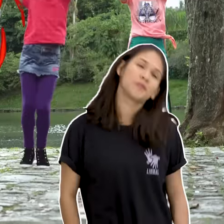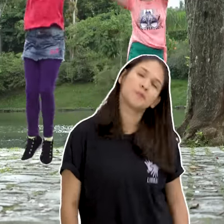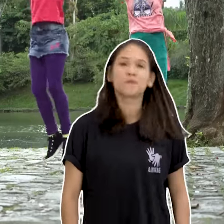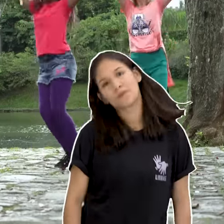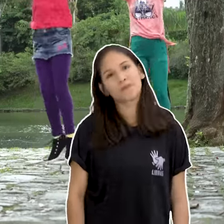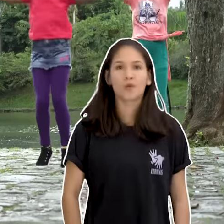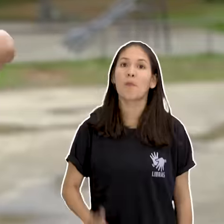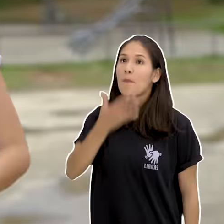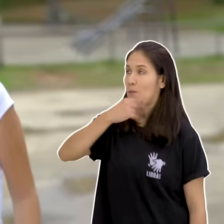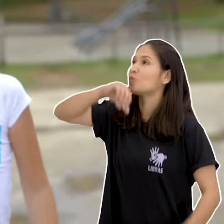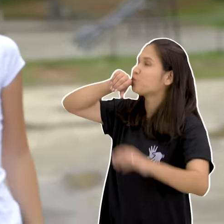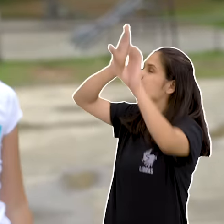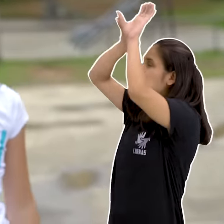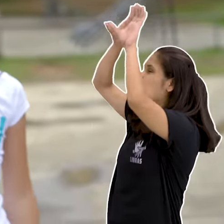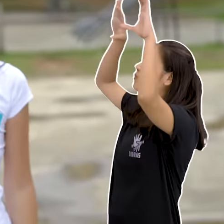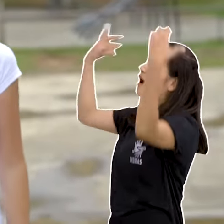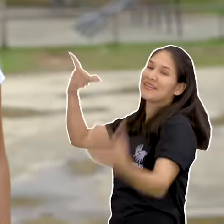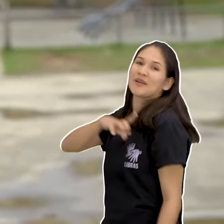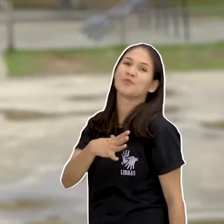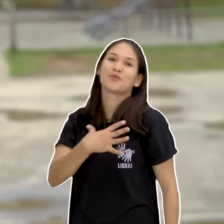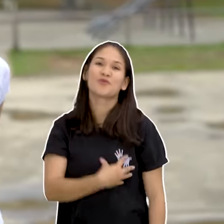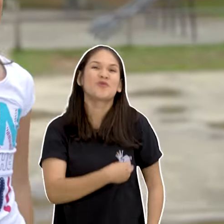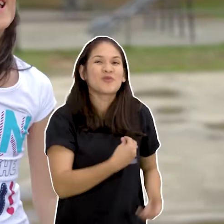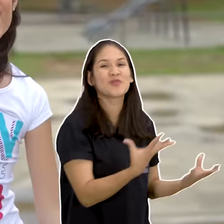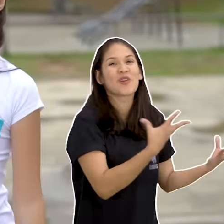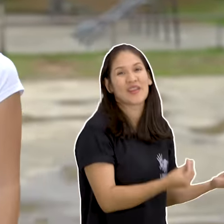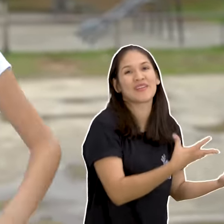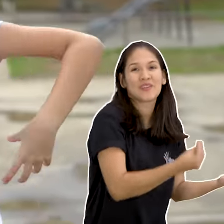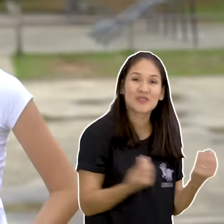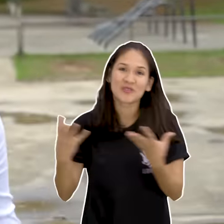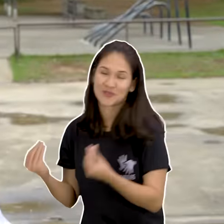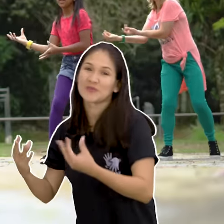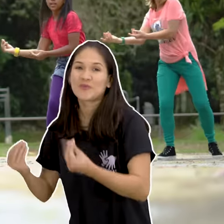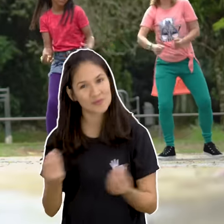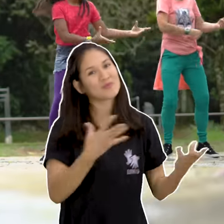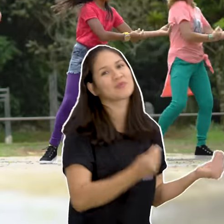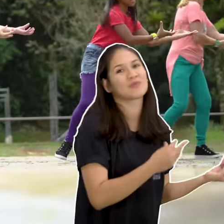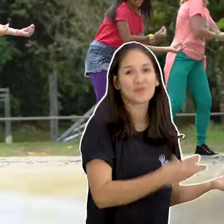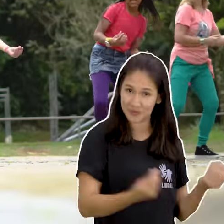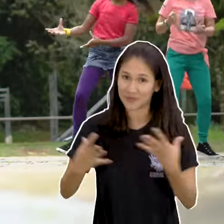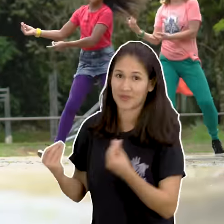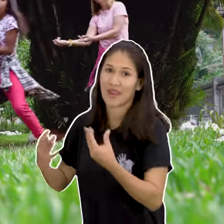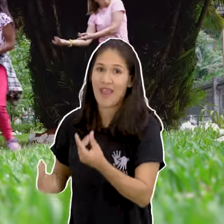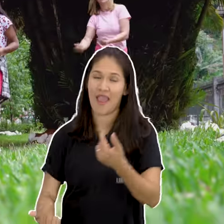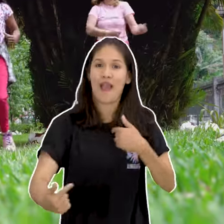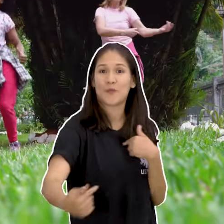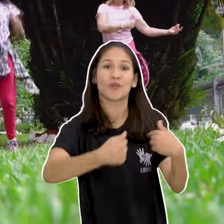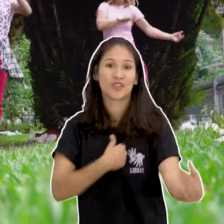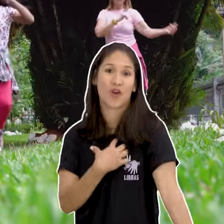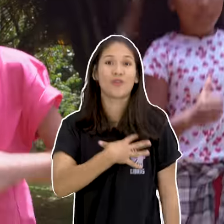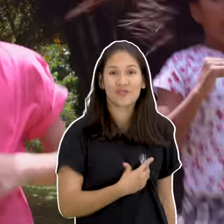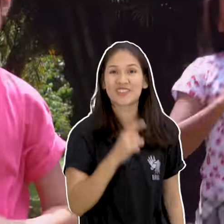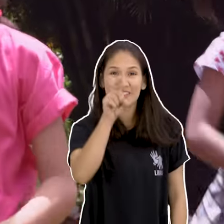Pai do céu, tem muitos filhos. Quantos filhos ele